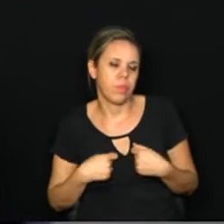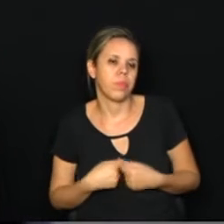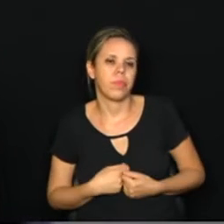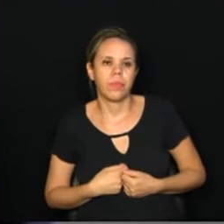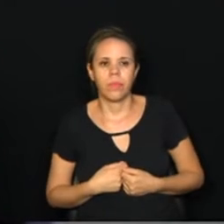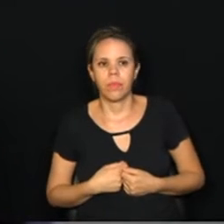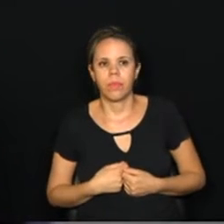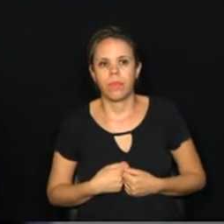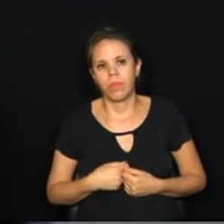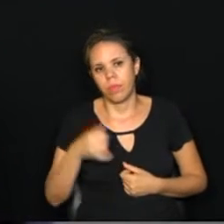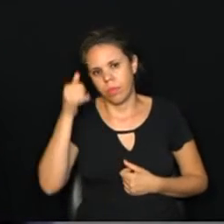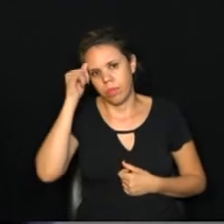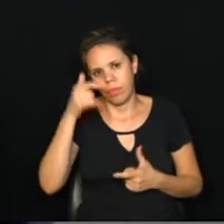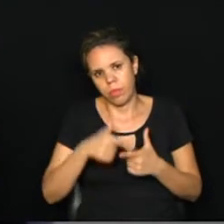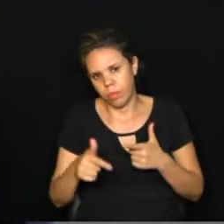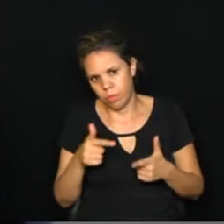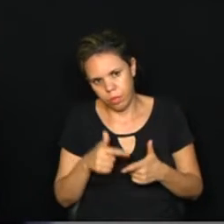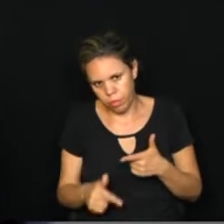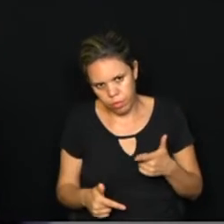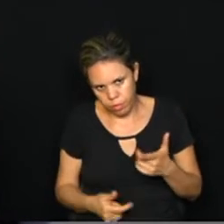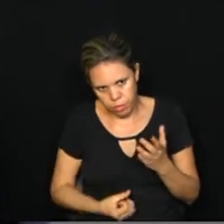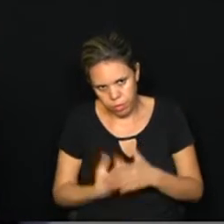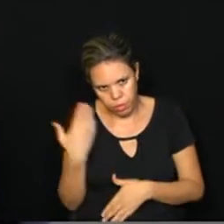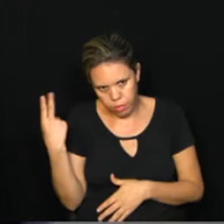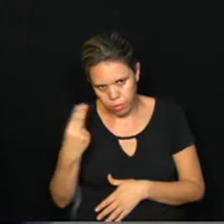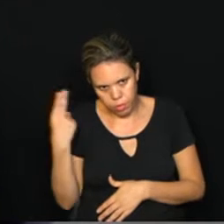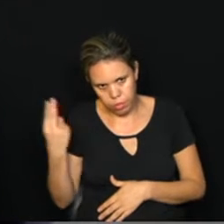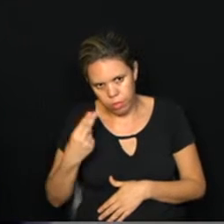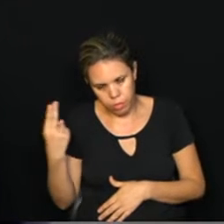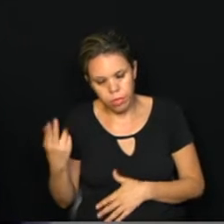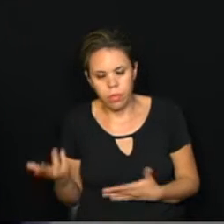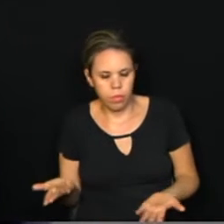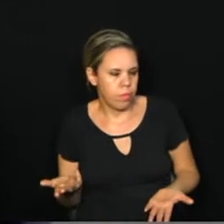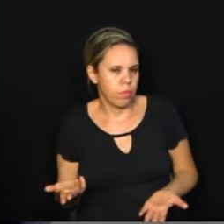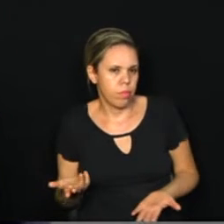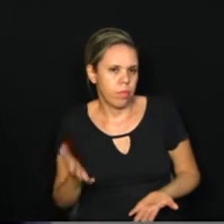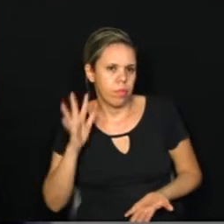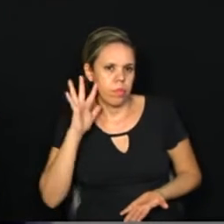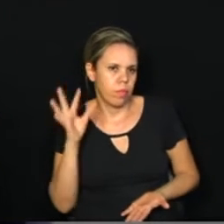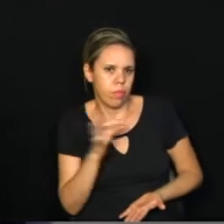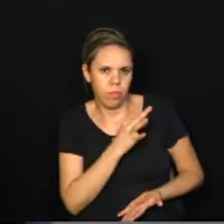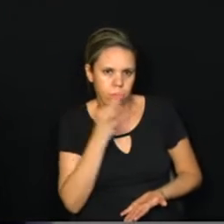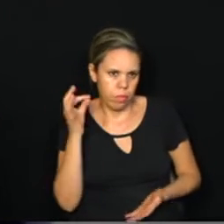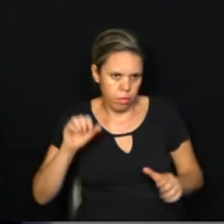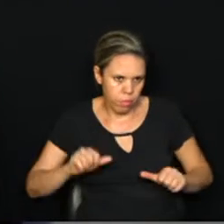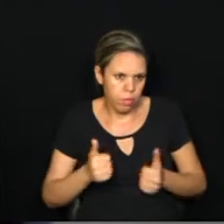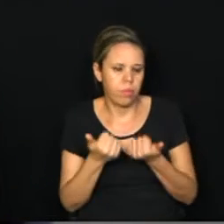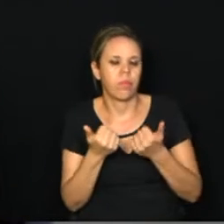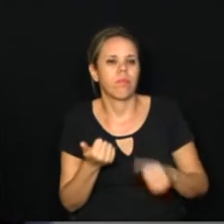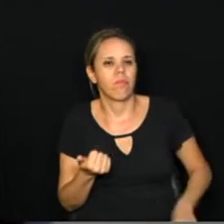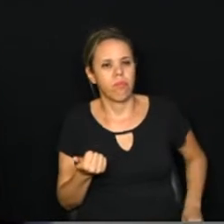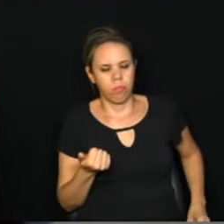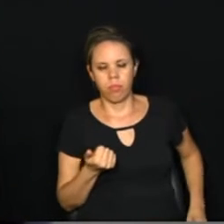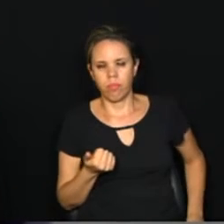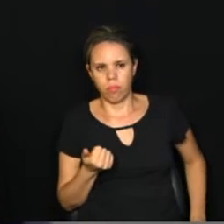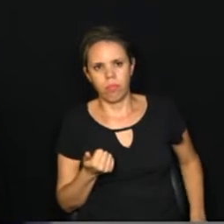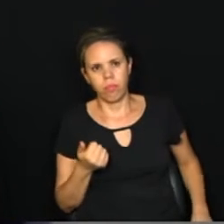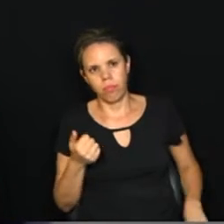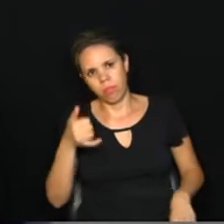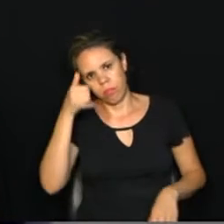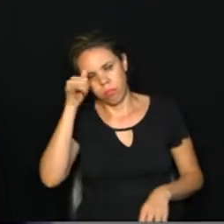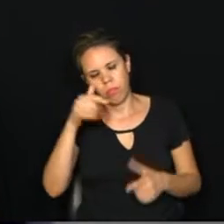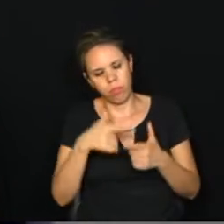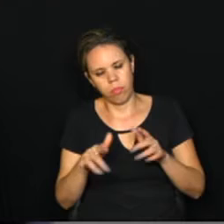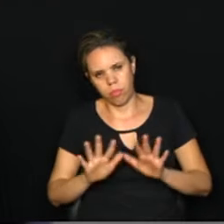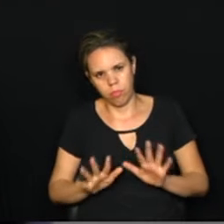para remediar aquilo que já aconteceu. Isso tem dado um resultado extremamente positivo de forma preventiva, porque não